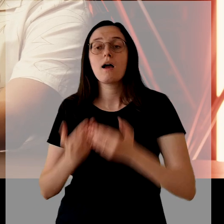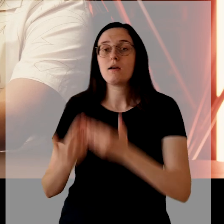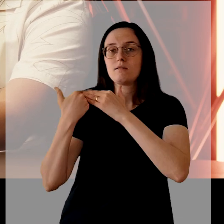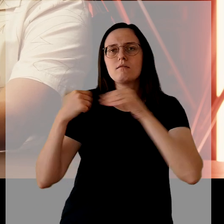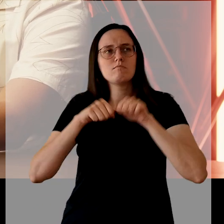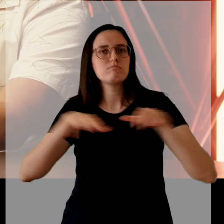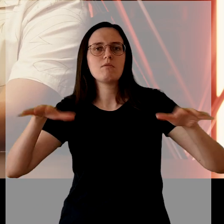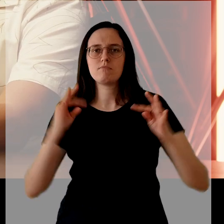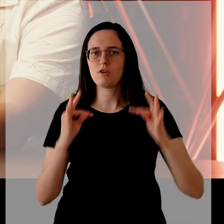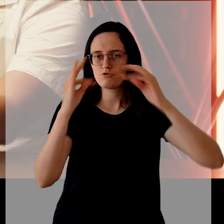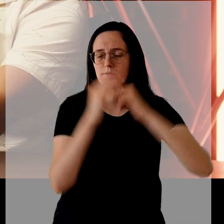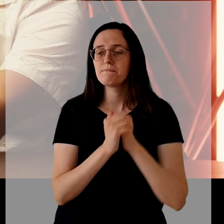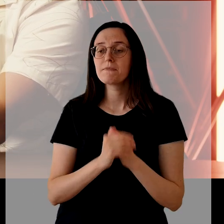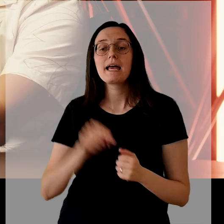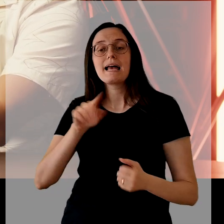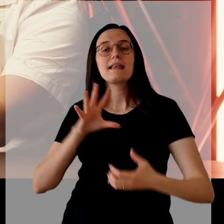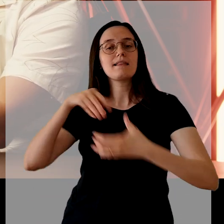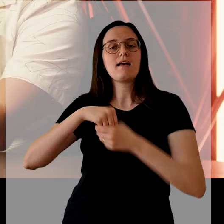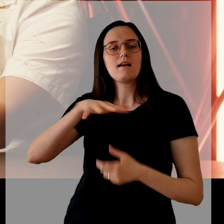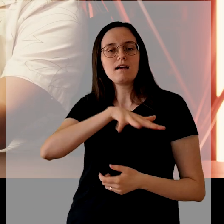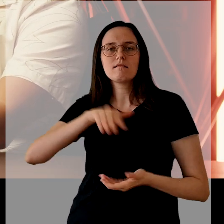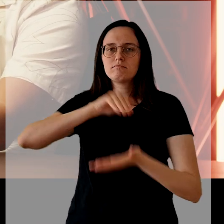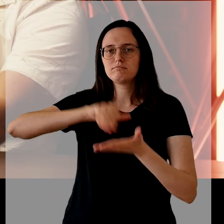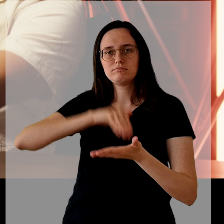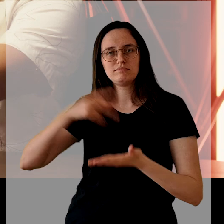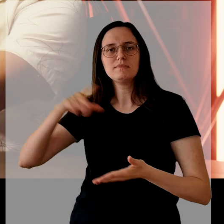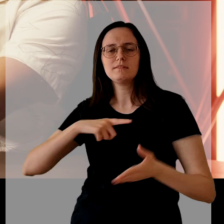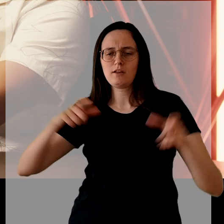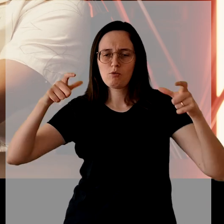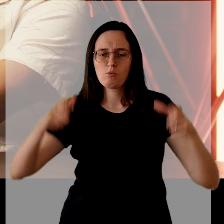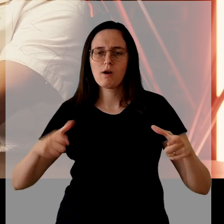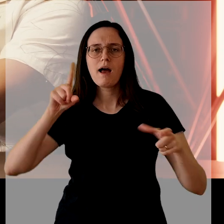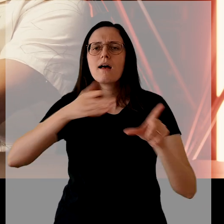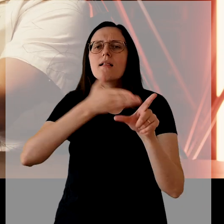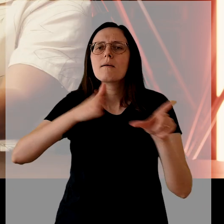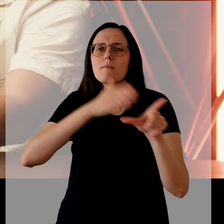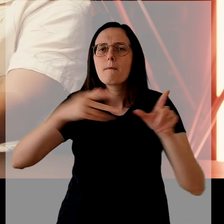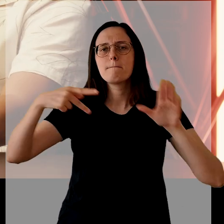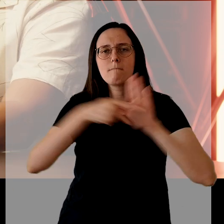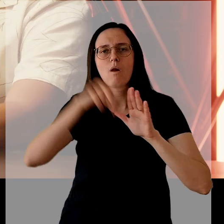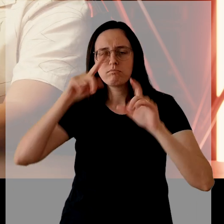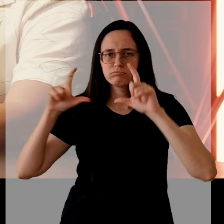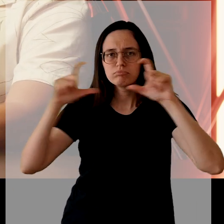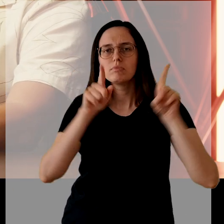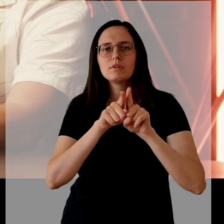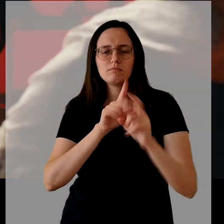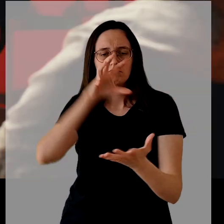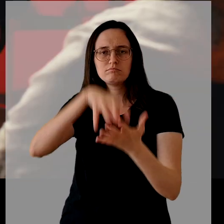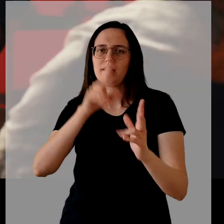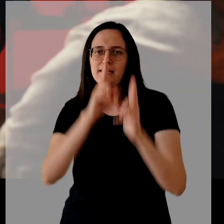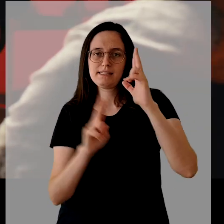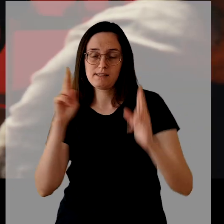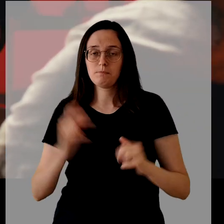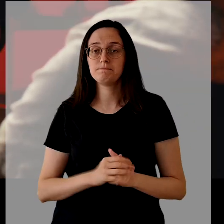parte de difusão de tecnologia. Então, dentro do escritório dele tinha um laboratório fotográfico e uma ilha de edição. Então